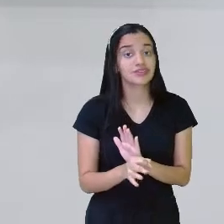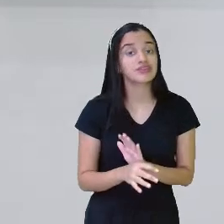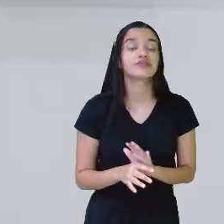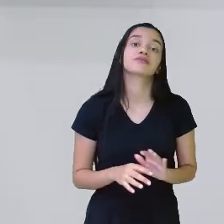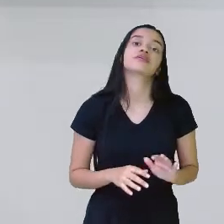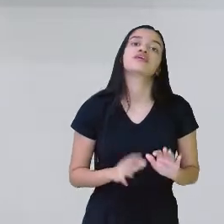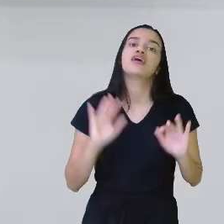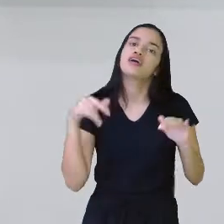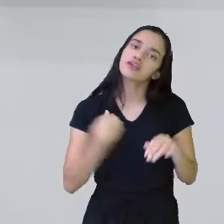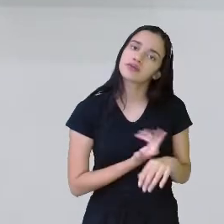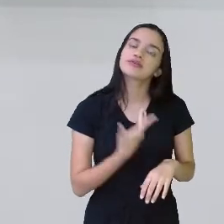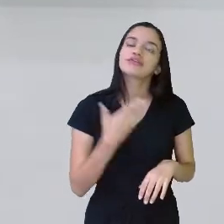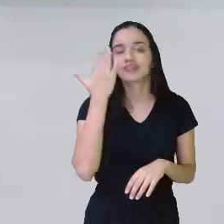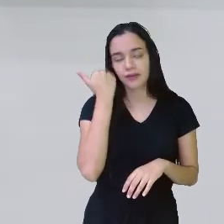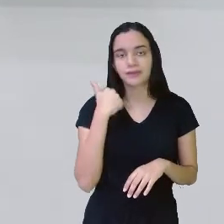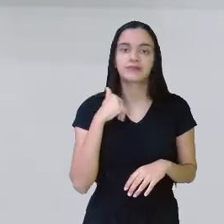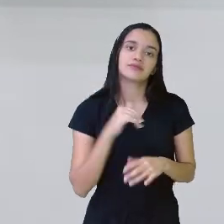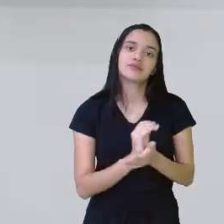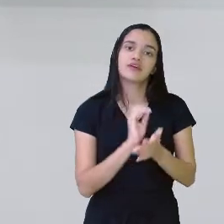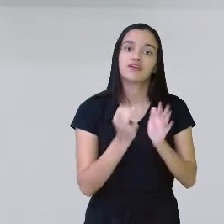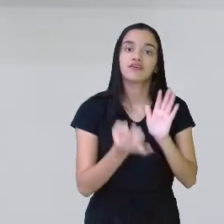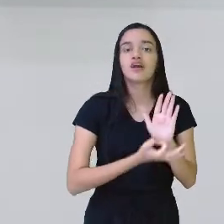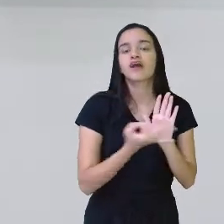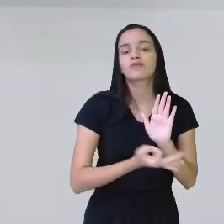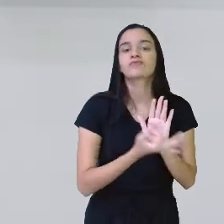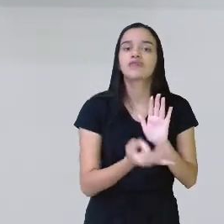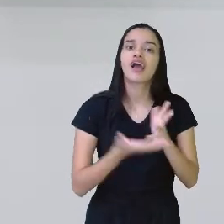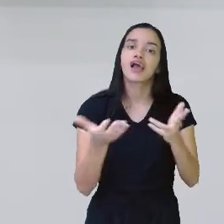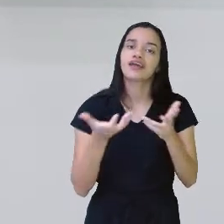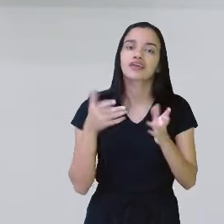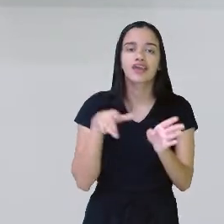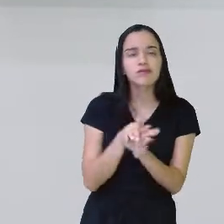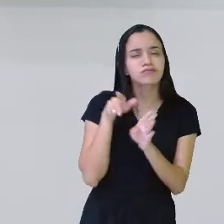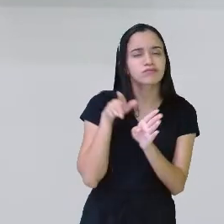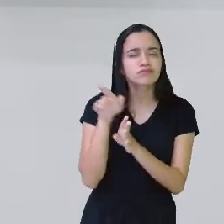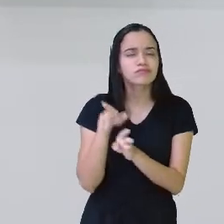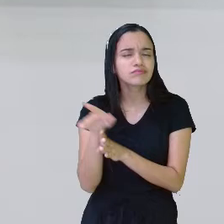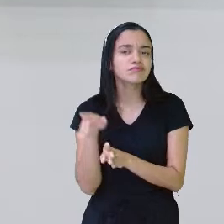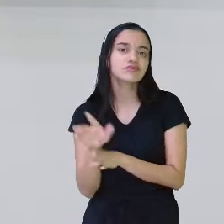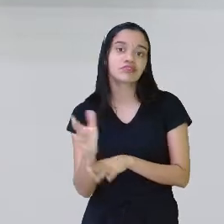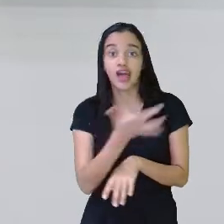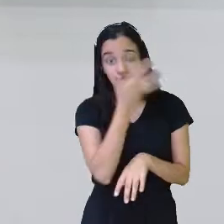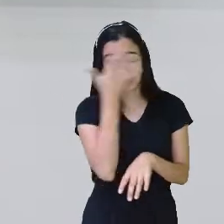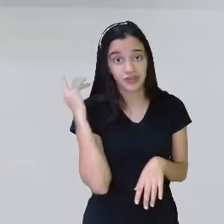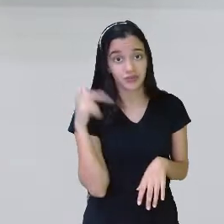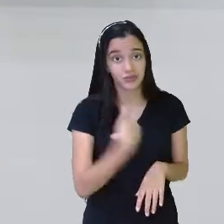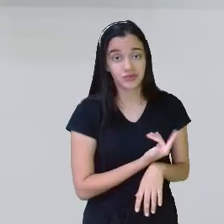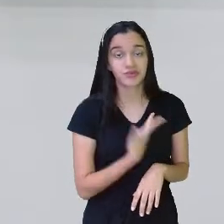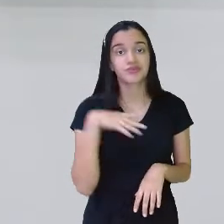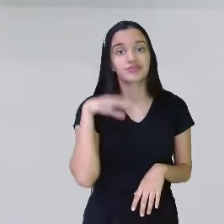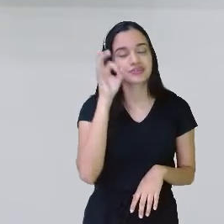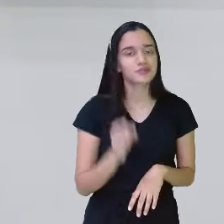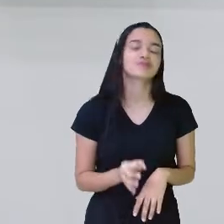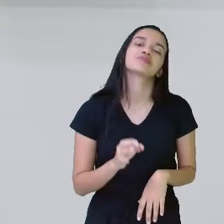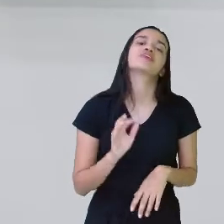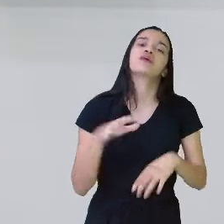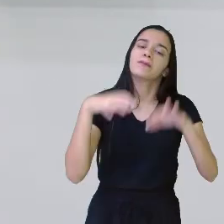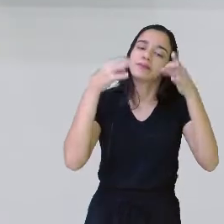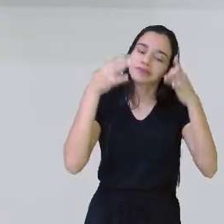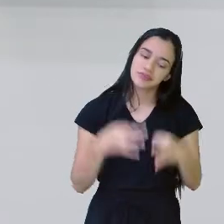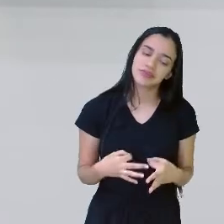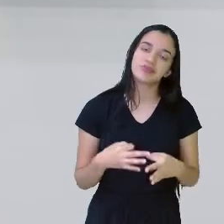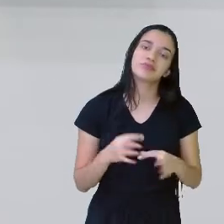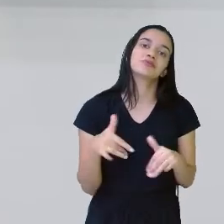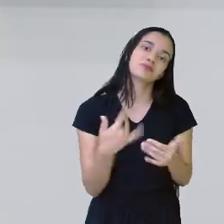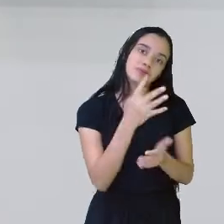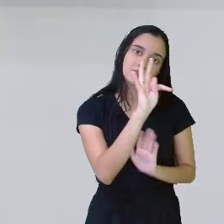gente. A gente sabe que quando a gente vai emitir uma opinião, o que a gente quer é convencer as pessoas a estar certo, né? Vamos ser honestos aqui. Vocês podem fazer isso